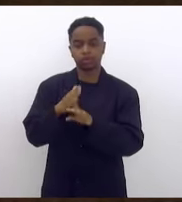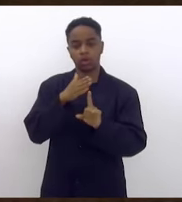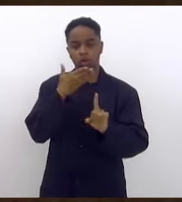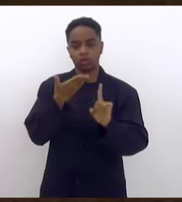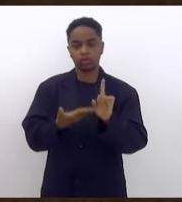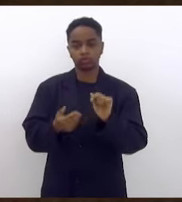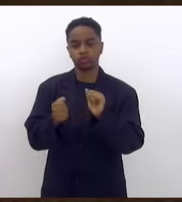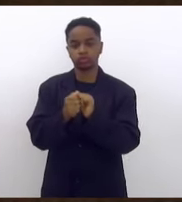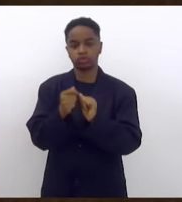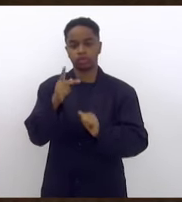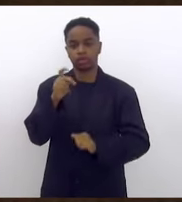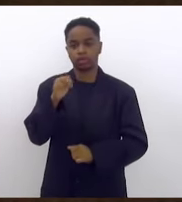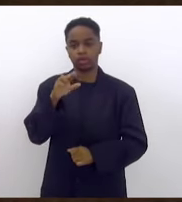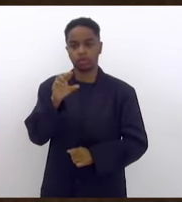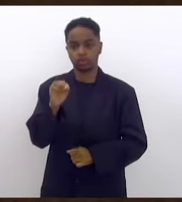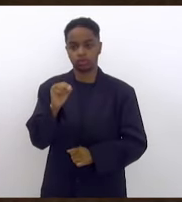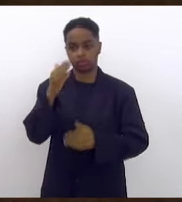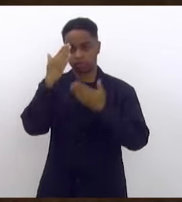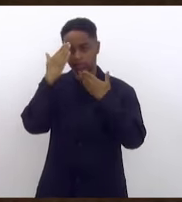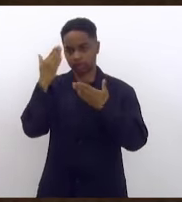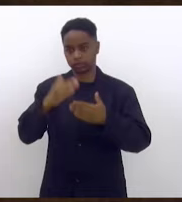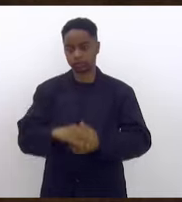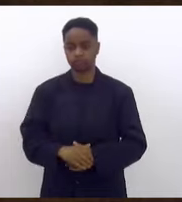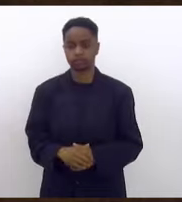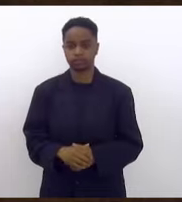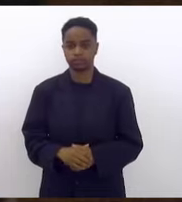doutor Pedro Ricardo Queiroz, presidente. Obrigado.